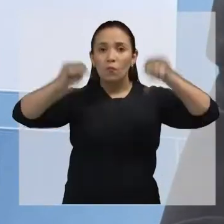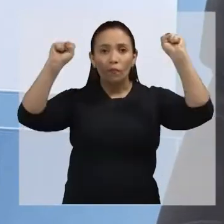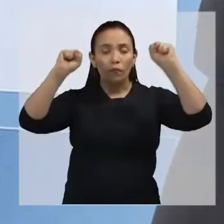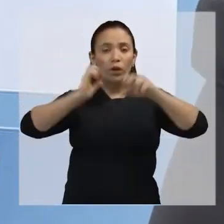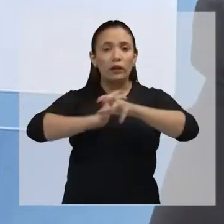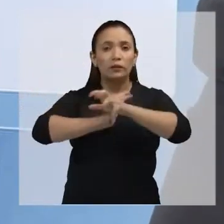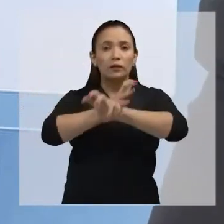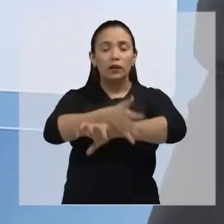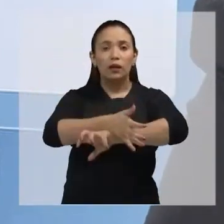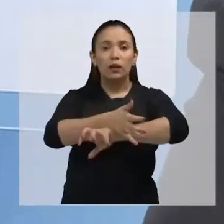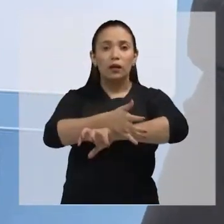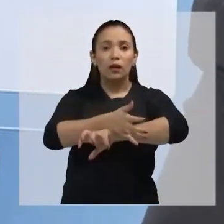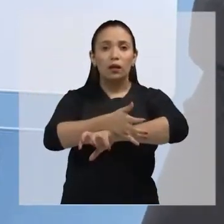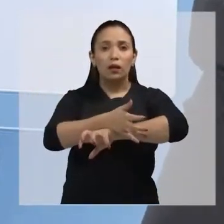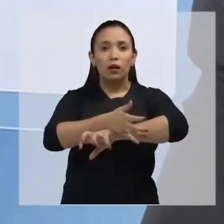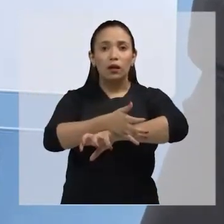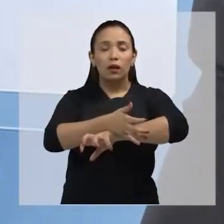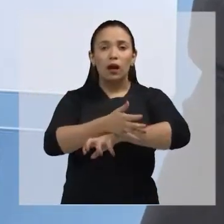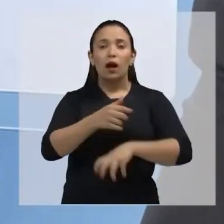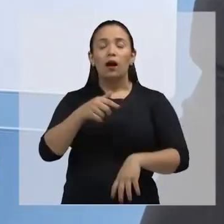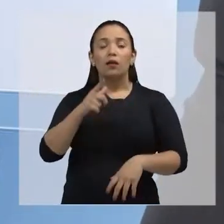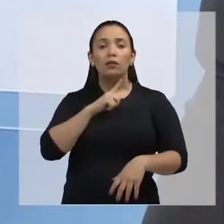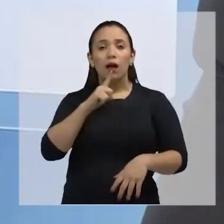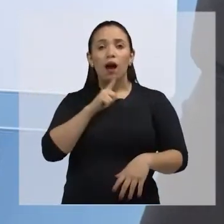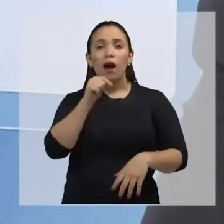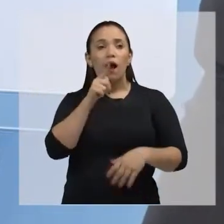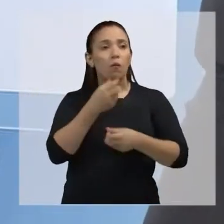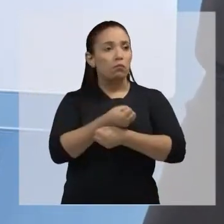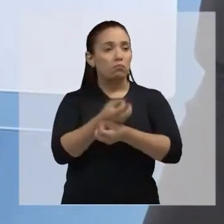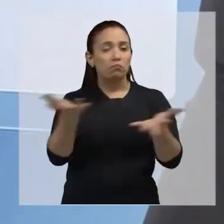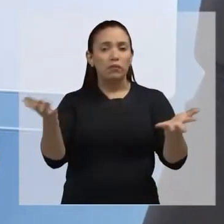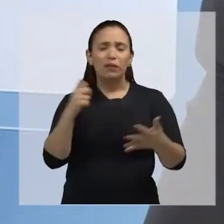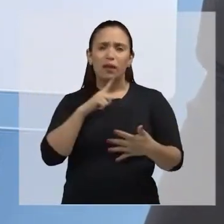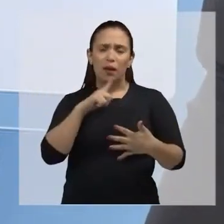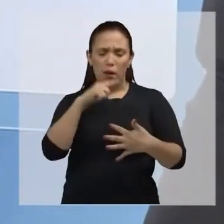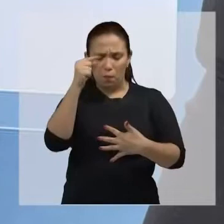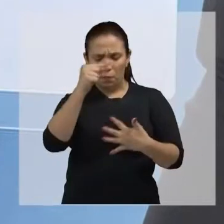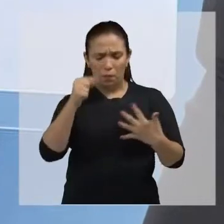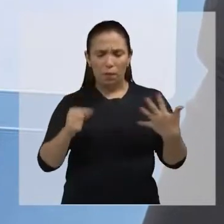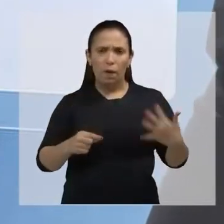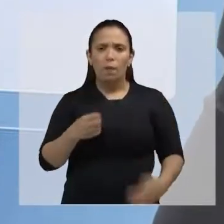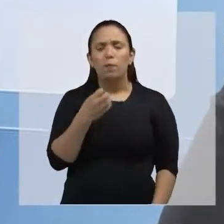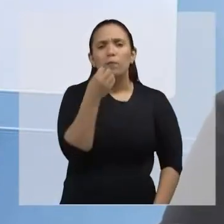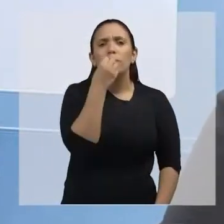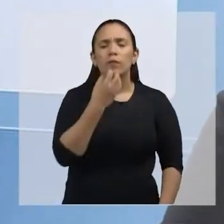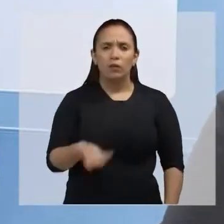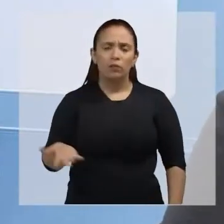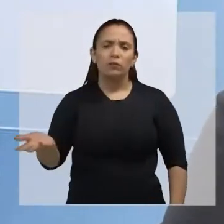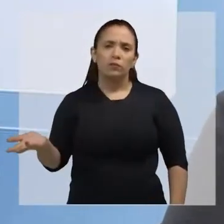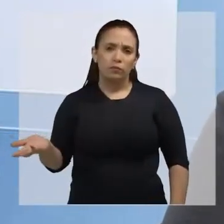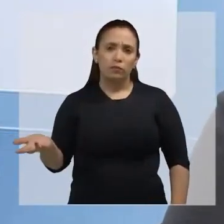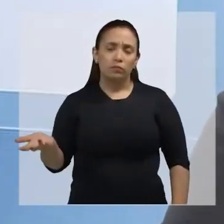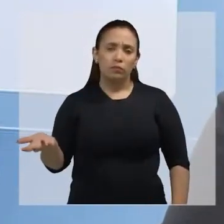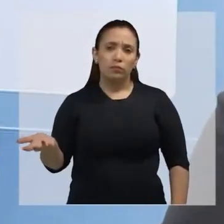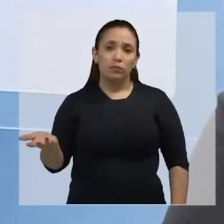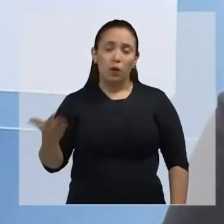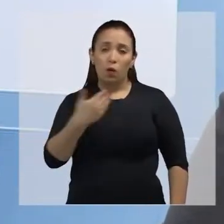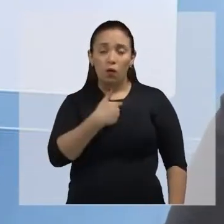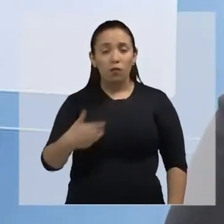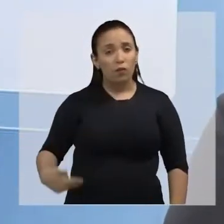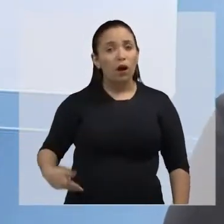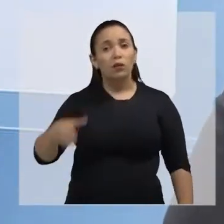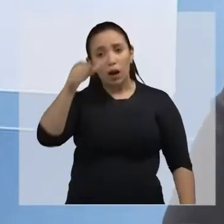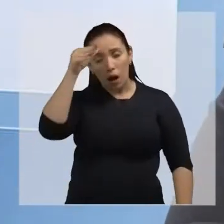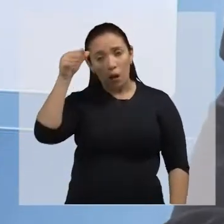é uma loucura, é um exemplo para o Brasil. E por aí vai, eu não vou passar o dia todo falando aqui não. Algum dia lembraram do nome do governador Camilo para ser candidato a presidente?